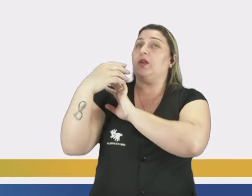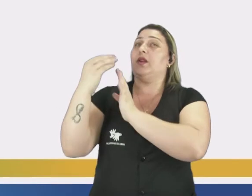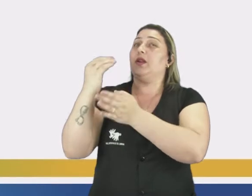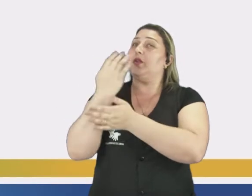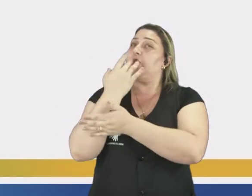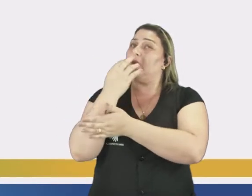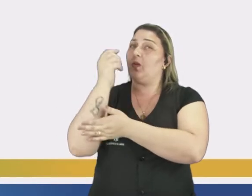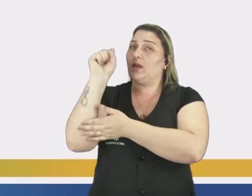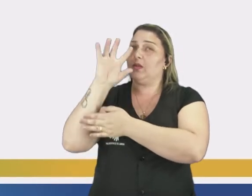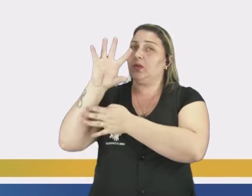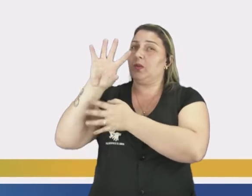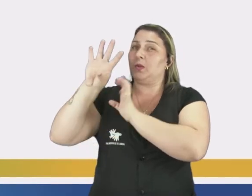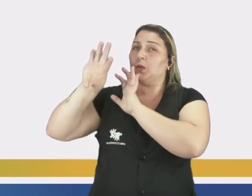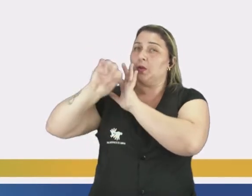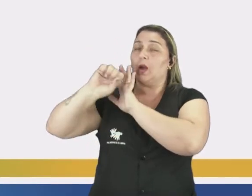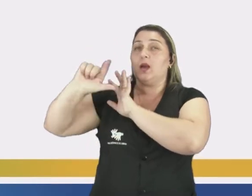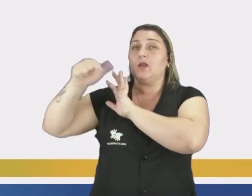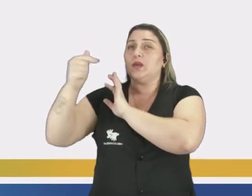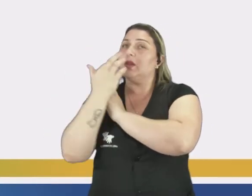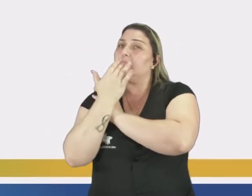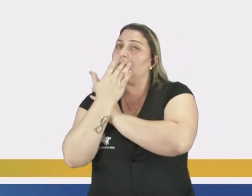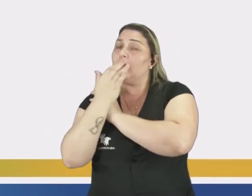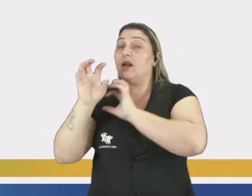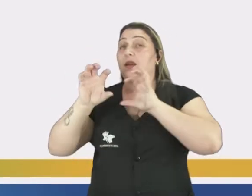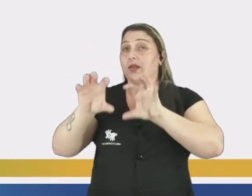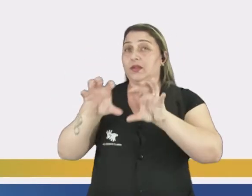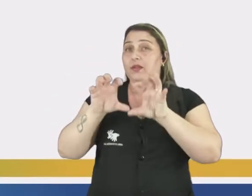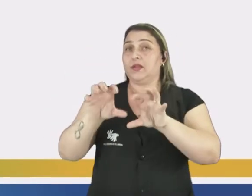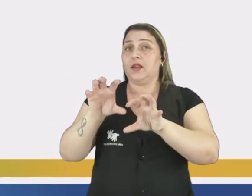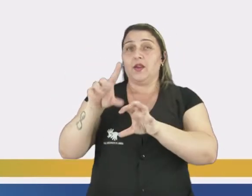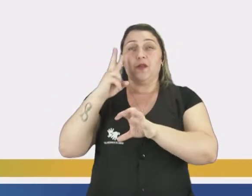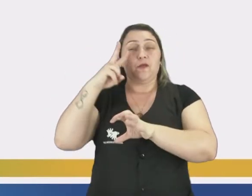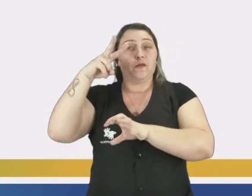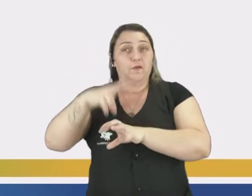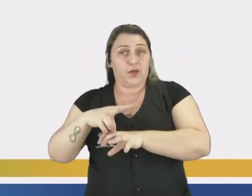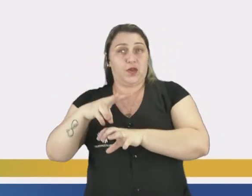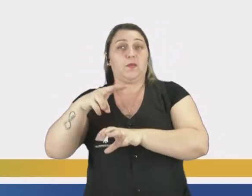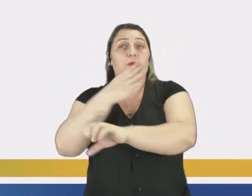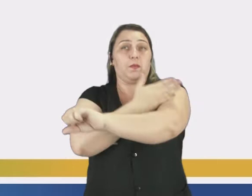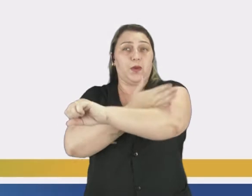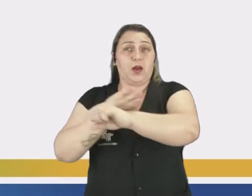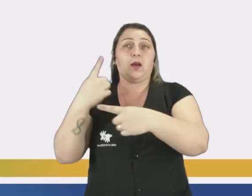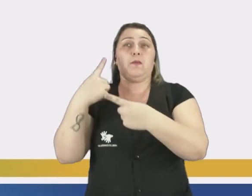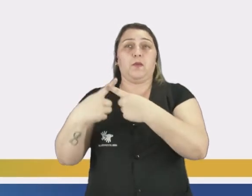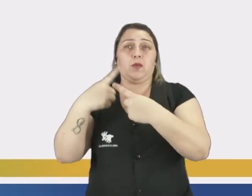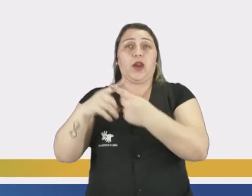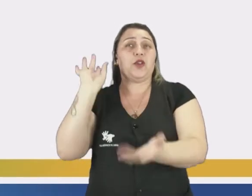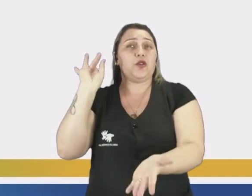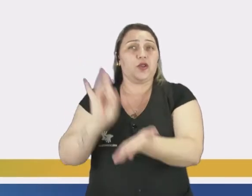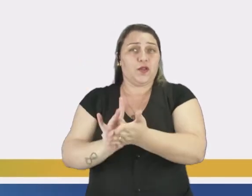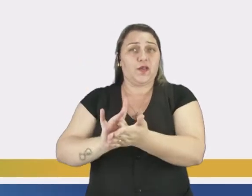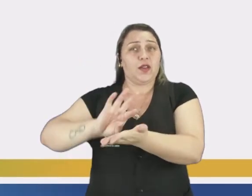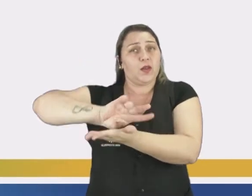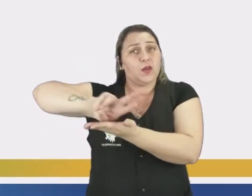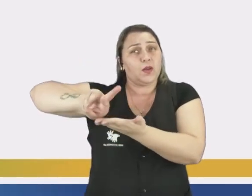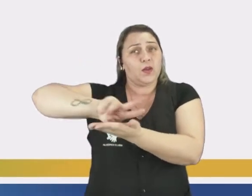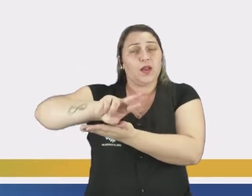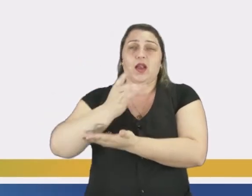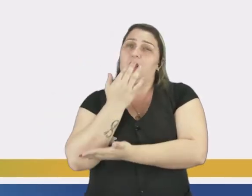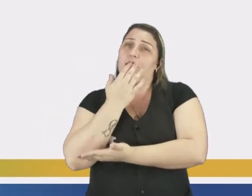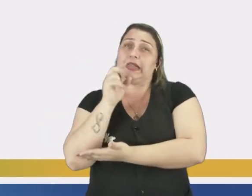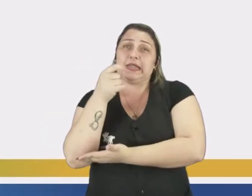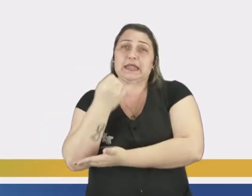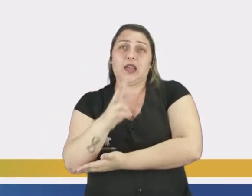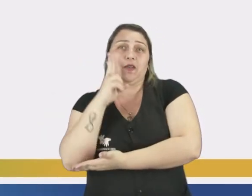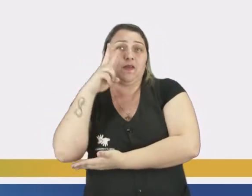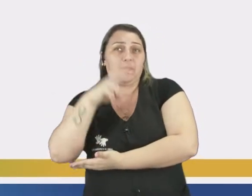azul e absorveu todas as outras. De outra forma, quando enxergamos o objeto branco, é porque ele refletiu difusamente todas as cores. Se visto